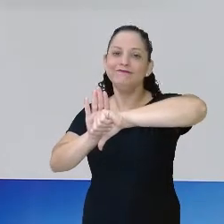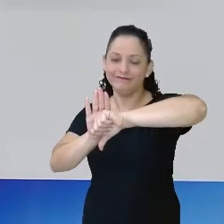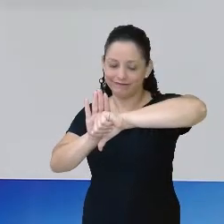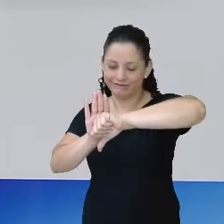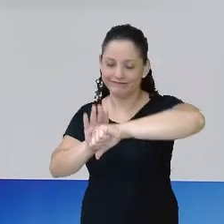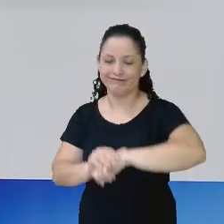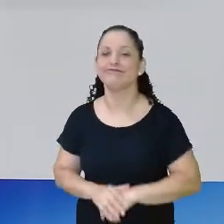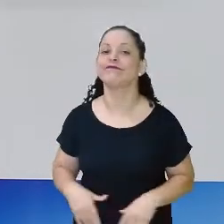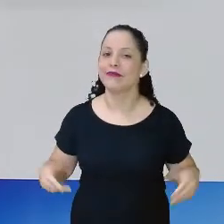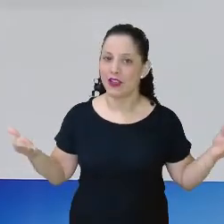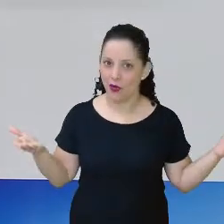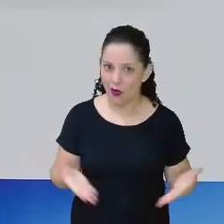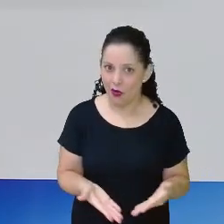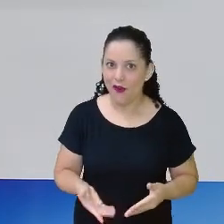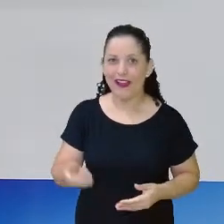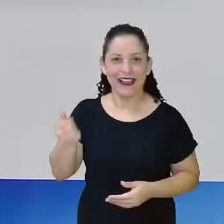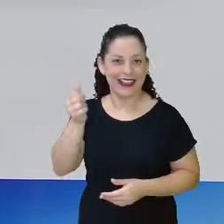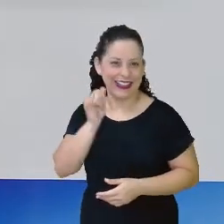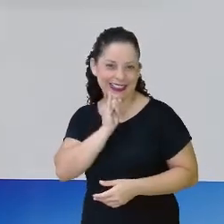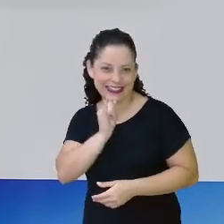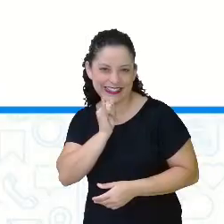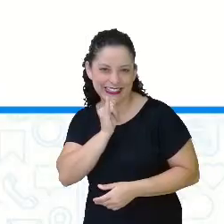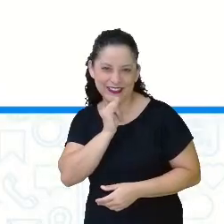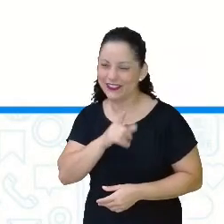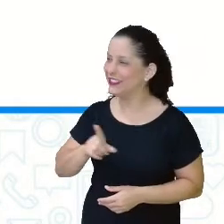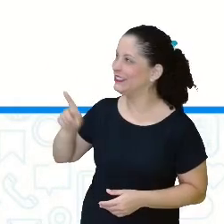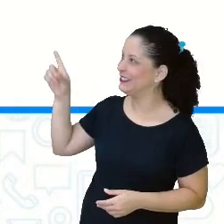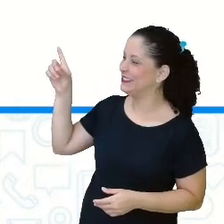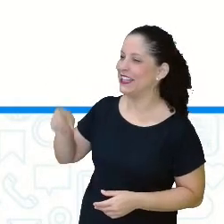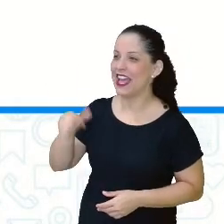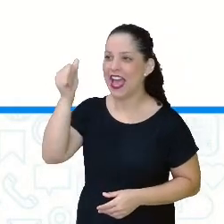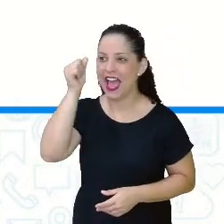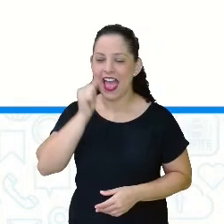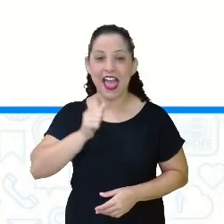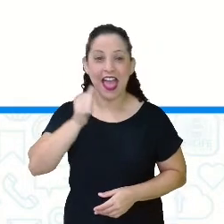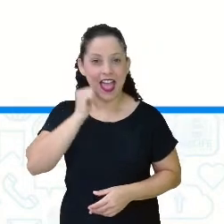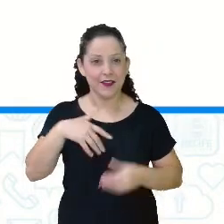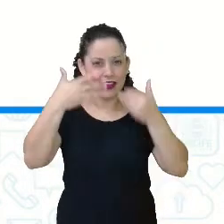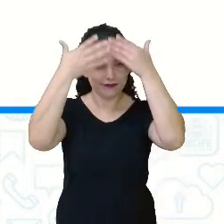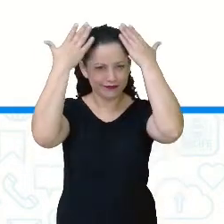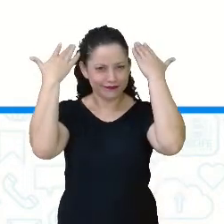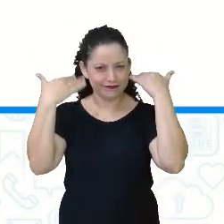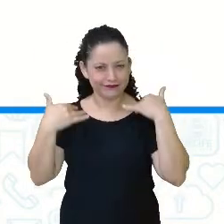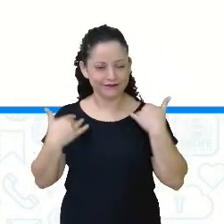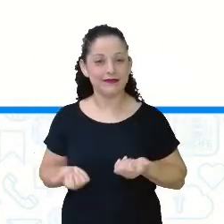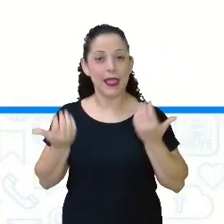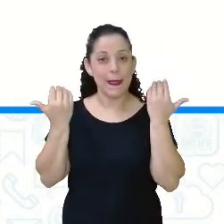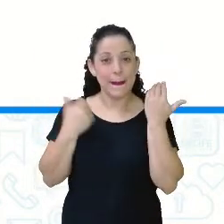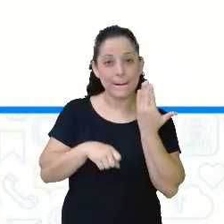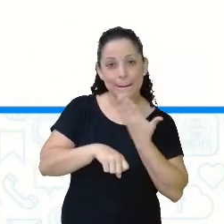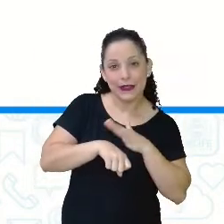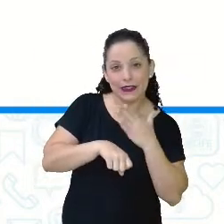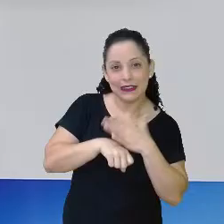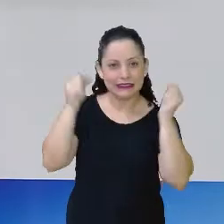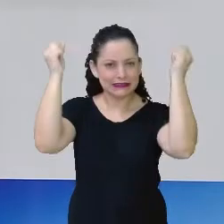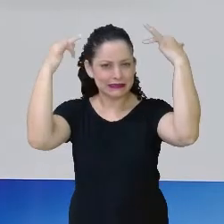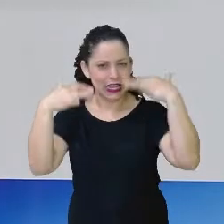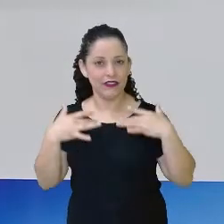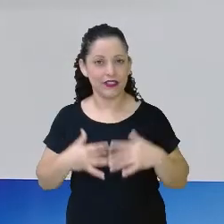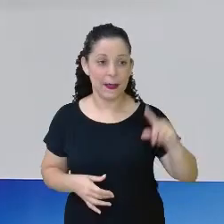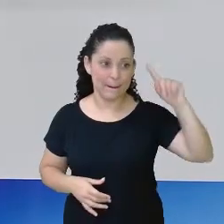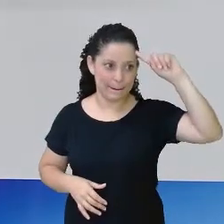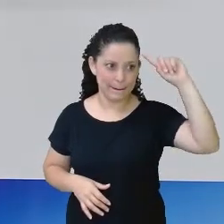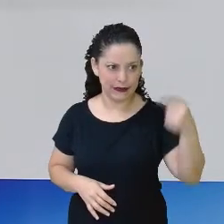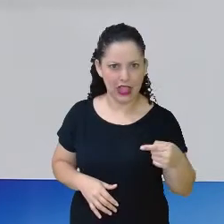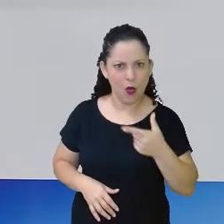sim, não é? O exemplo da querida Késia, da nossa Branca de Neve, que o caçador, alguém manda fazer o quê? Matar a